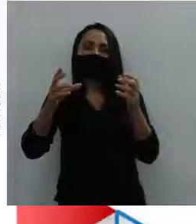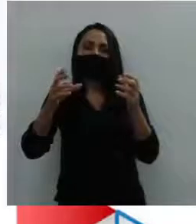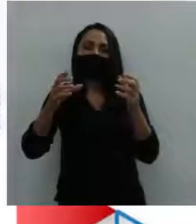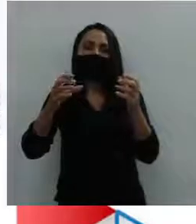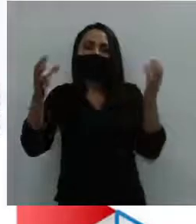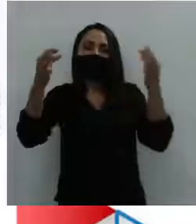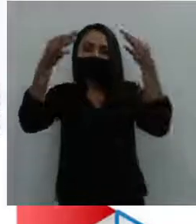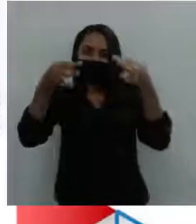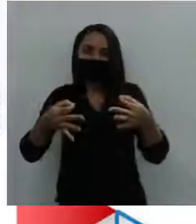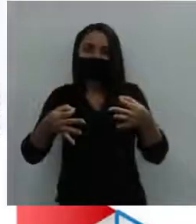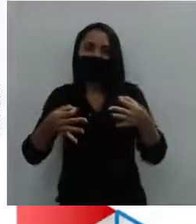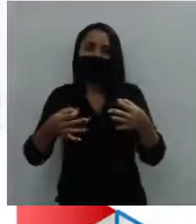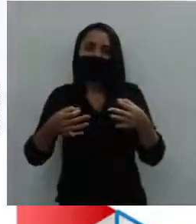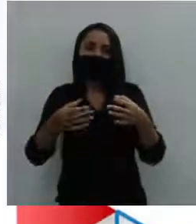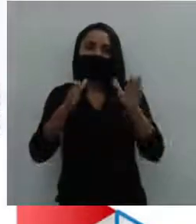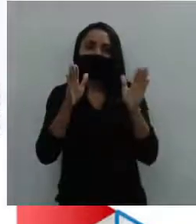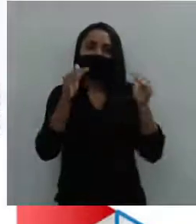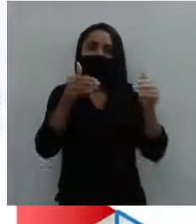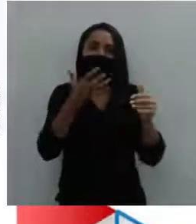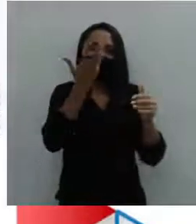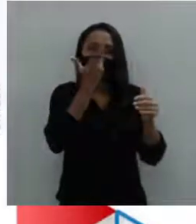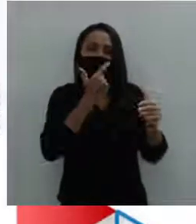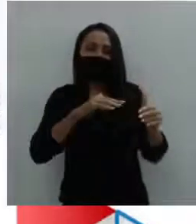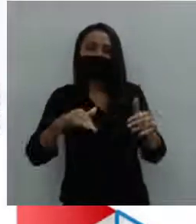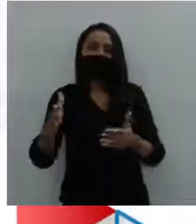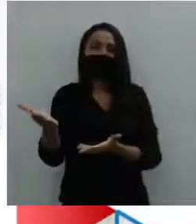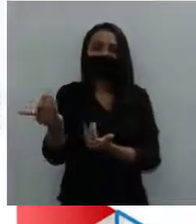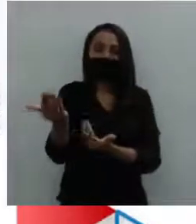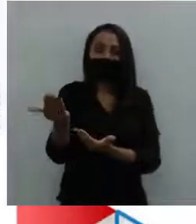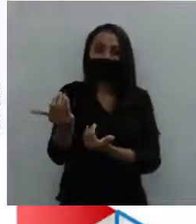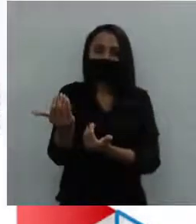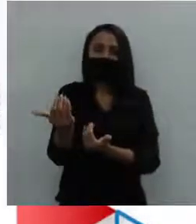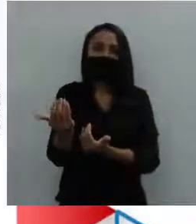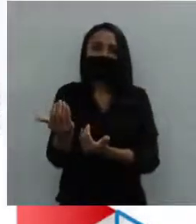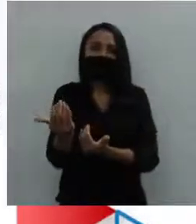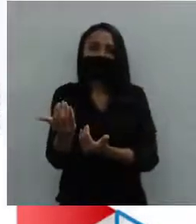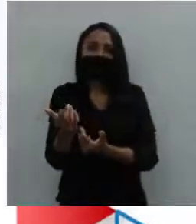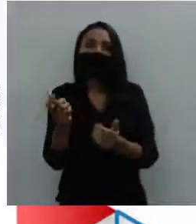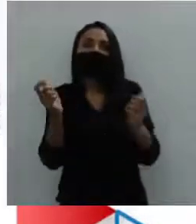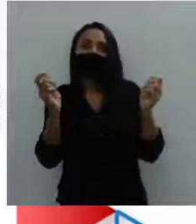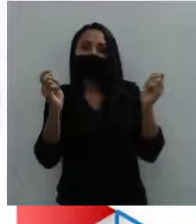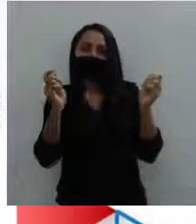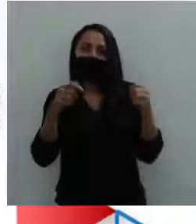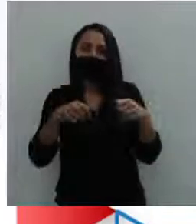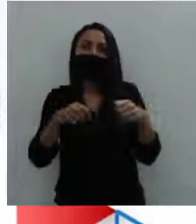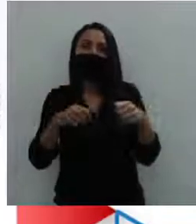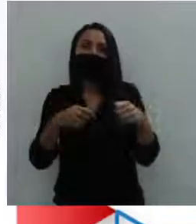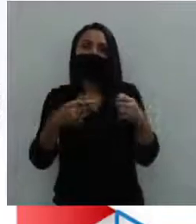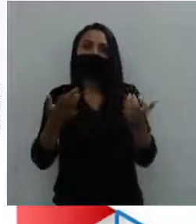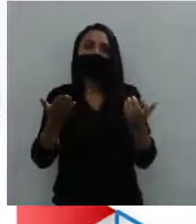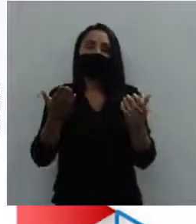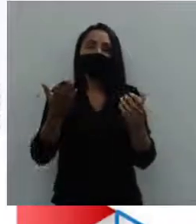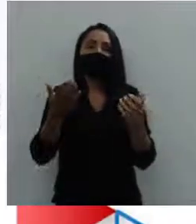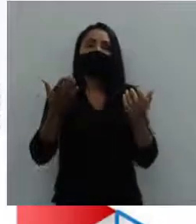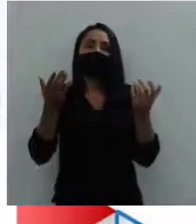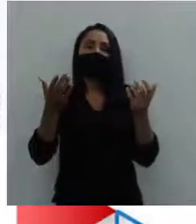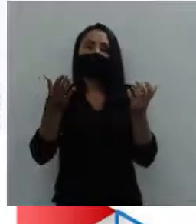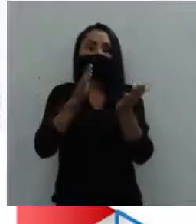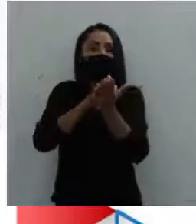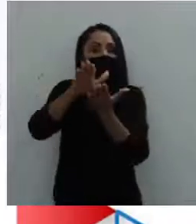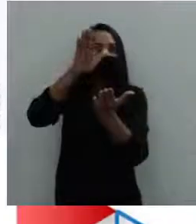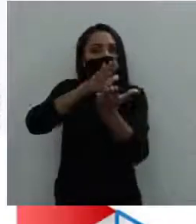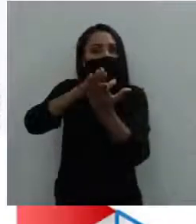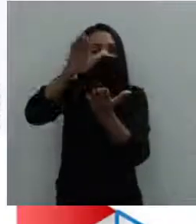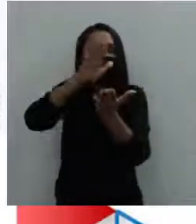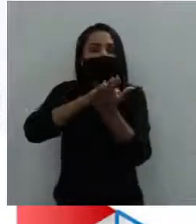se destina, em geral, é infanto-juvenil, vocês, e eles podem sair que em jornal, revista,